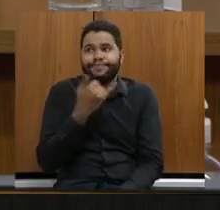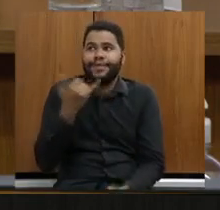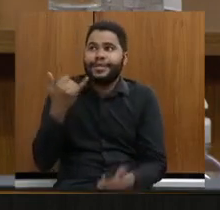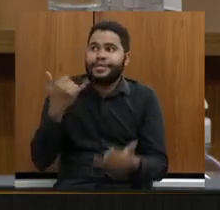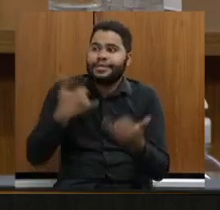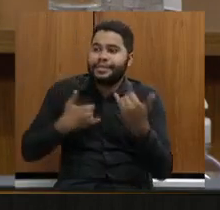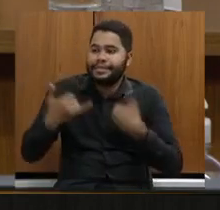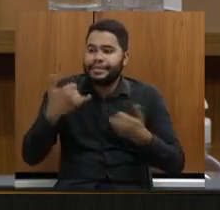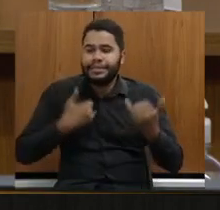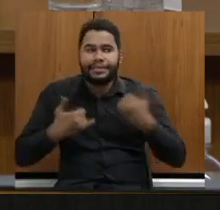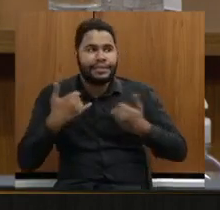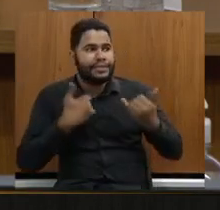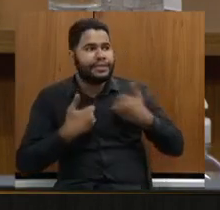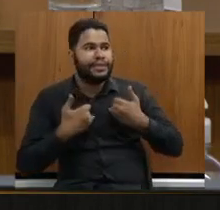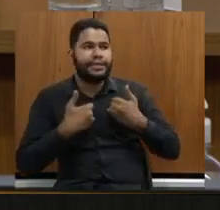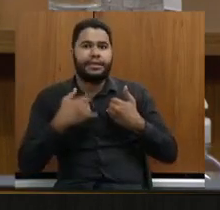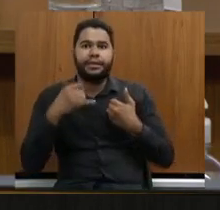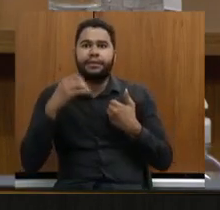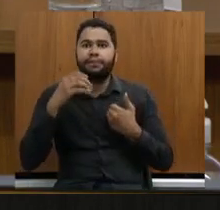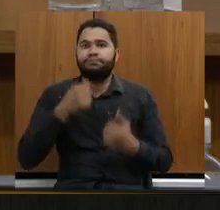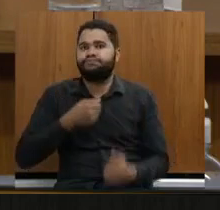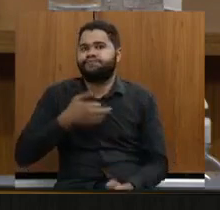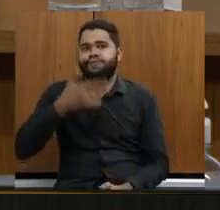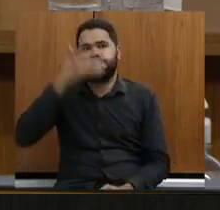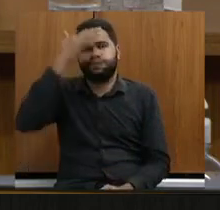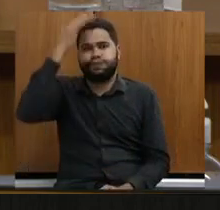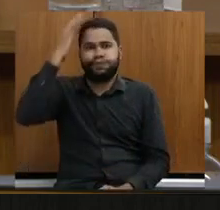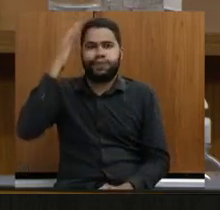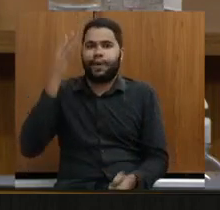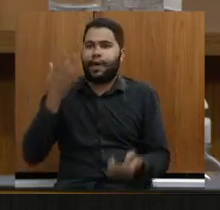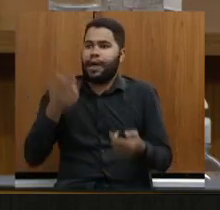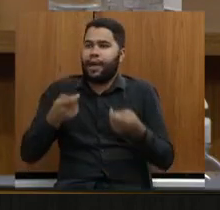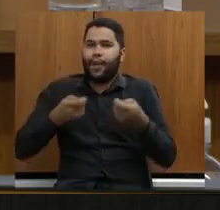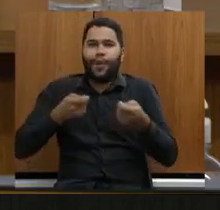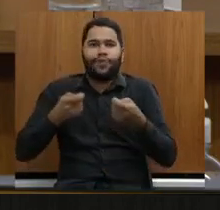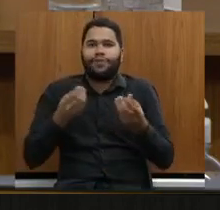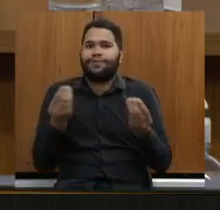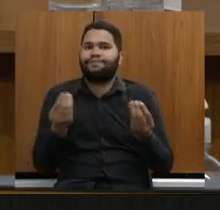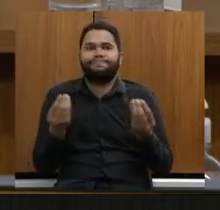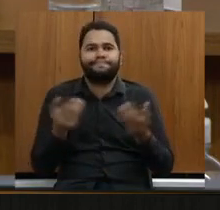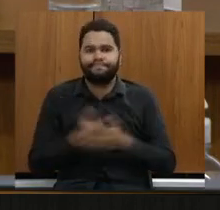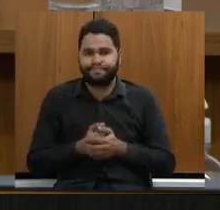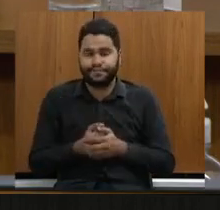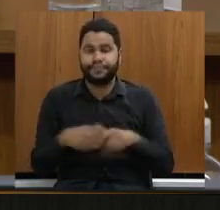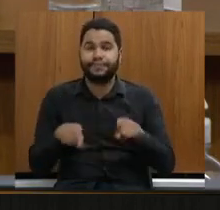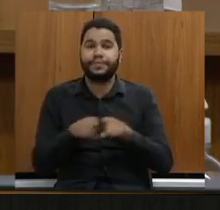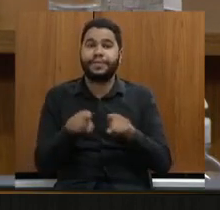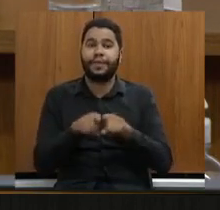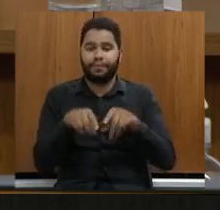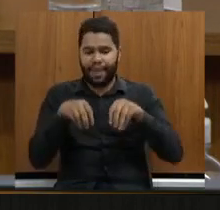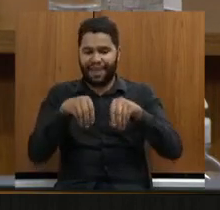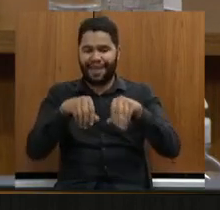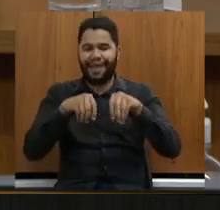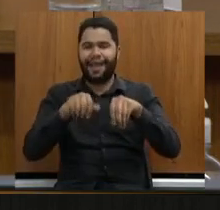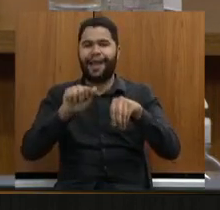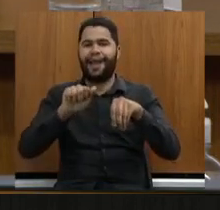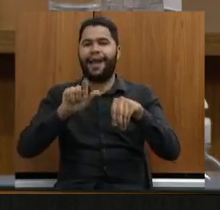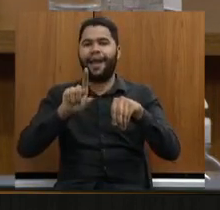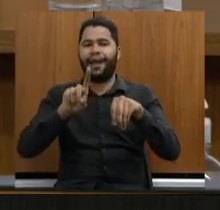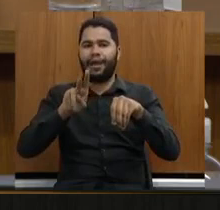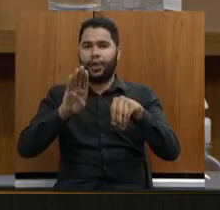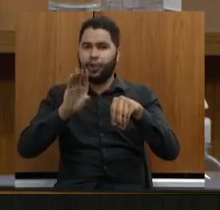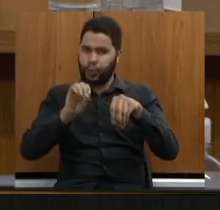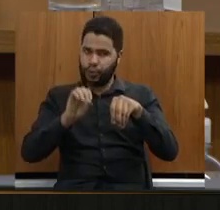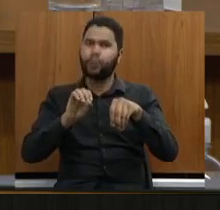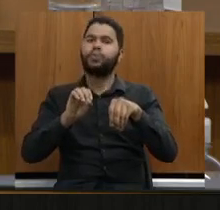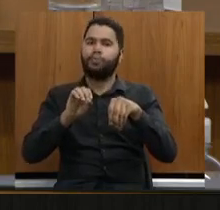informação que viaja numa grande velocidade a gente não consegue ter ação sobre isso em relação aos adultos nós estamos atentos com a